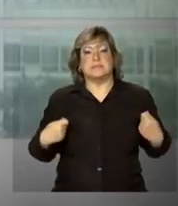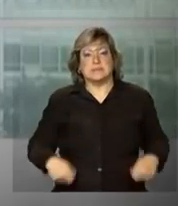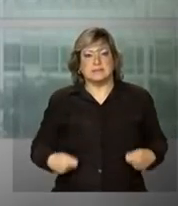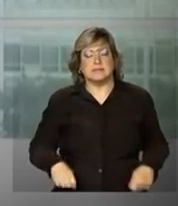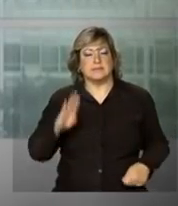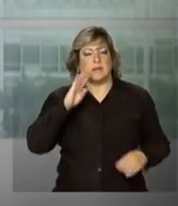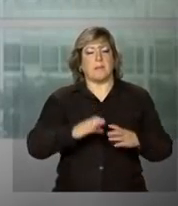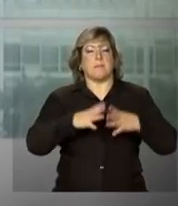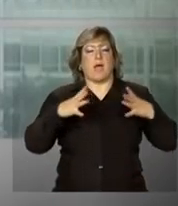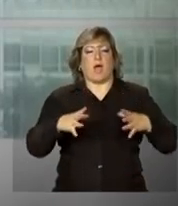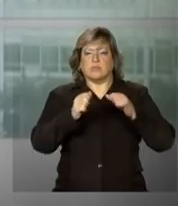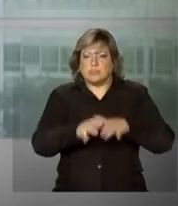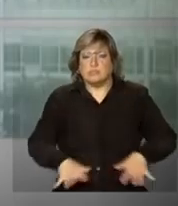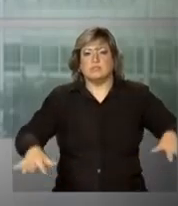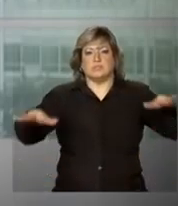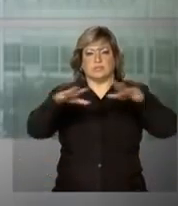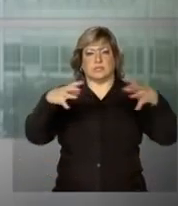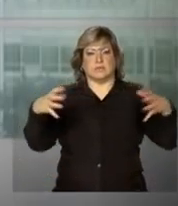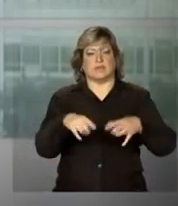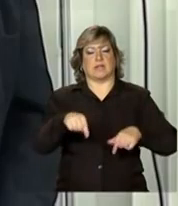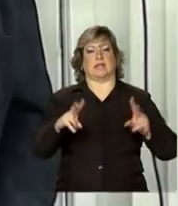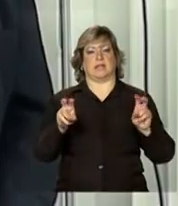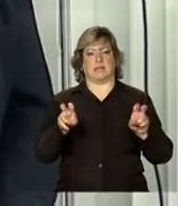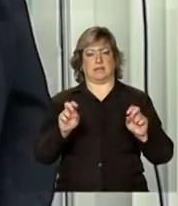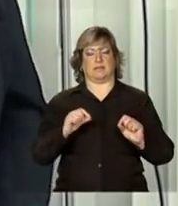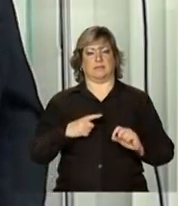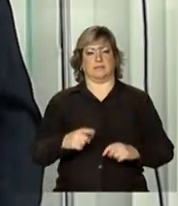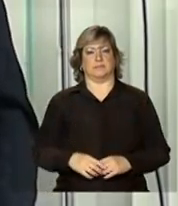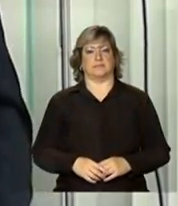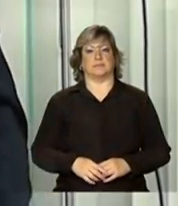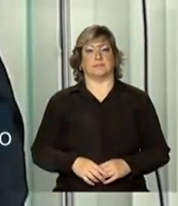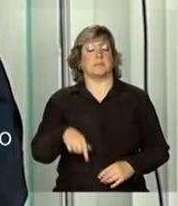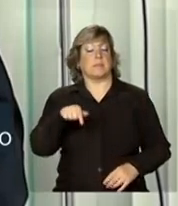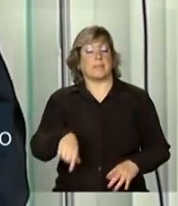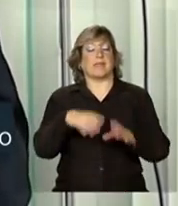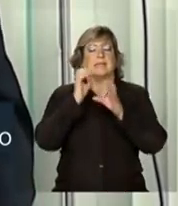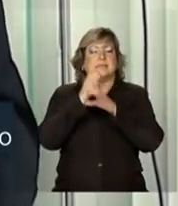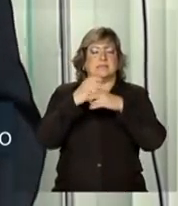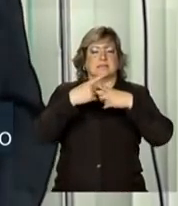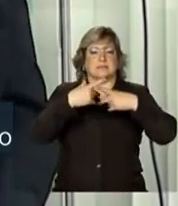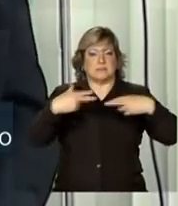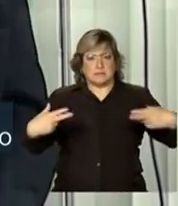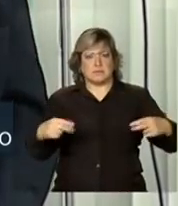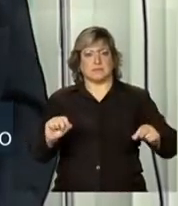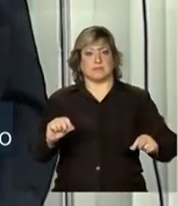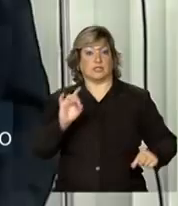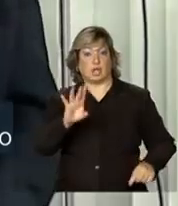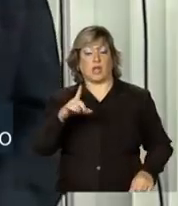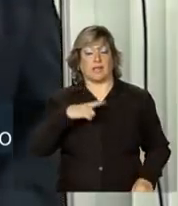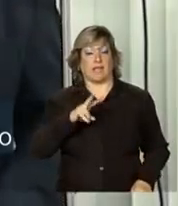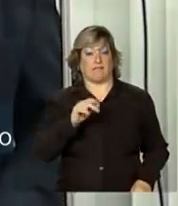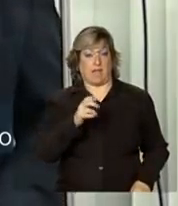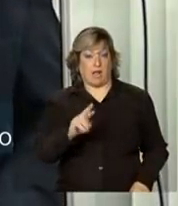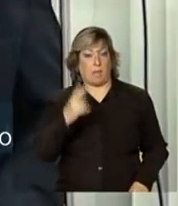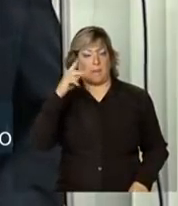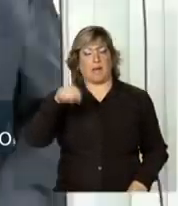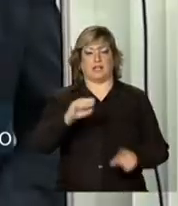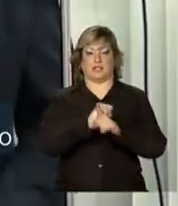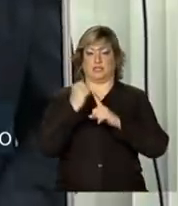maior transversalidade entre os temas. A ciência só tem valor para a